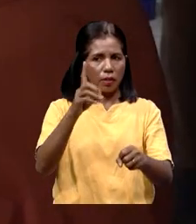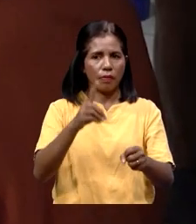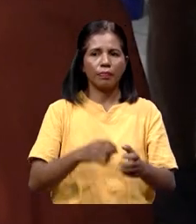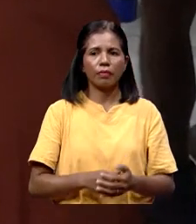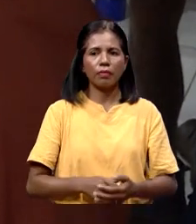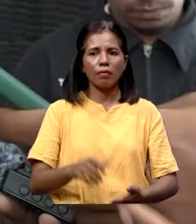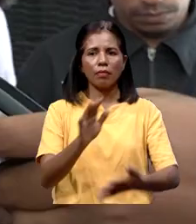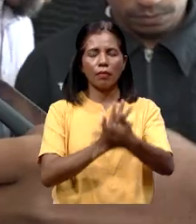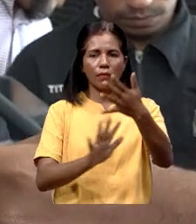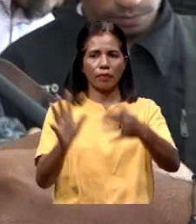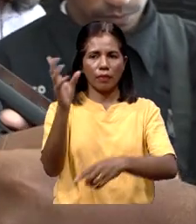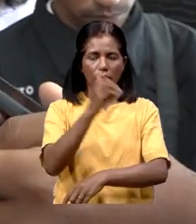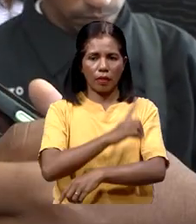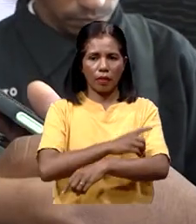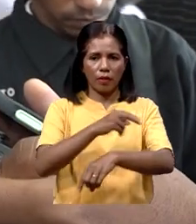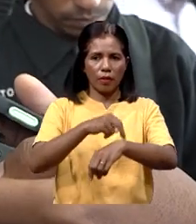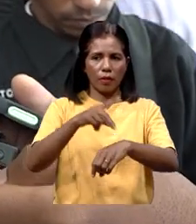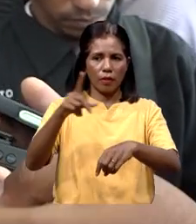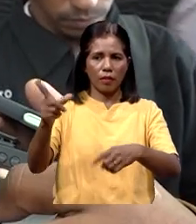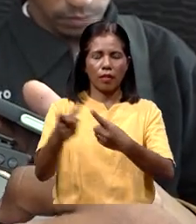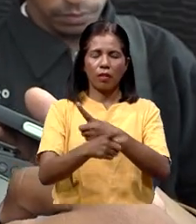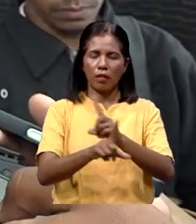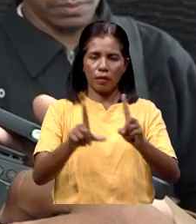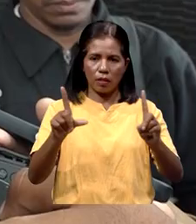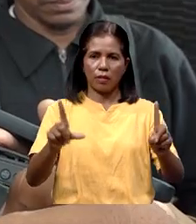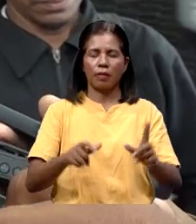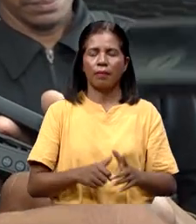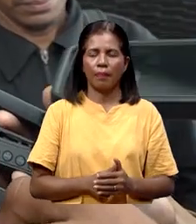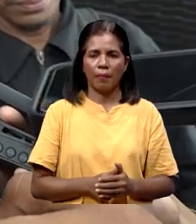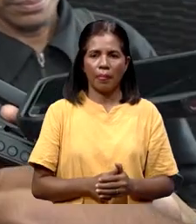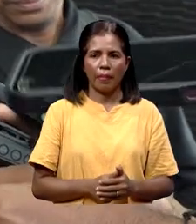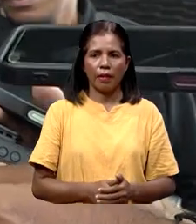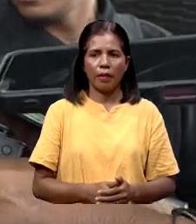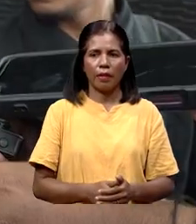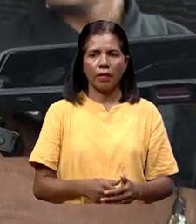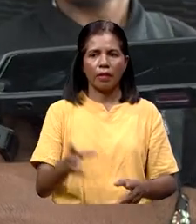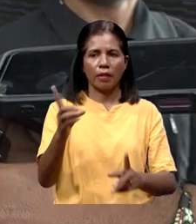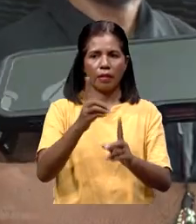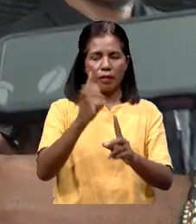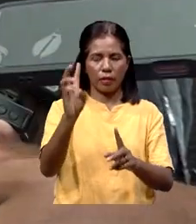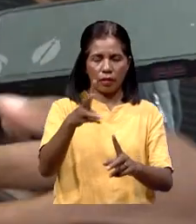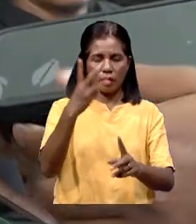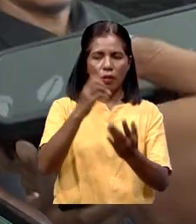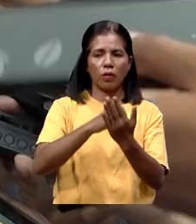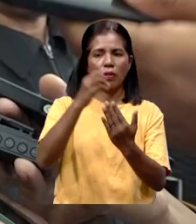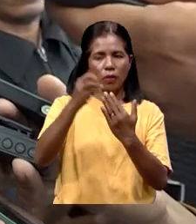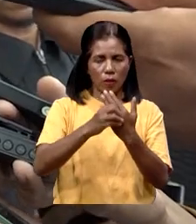Comemoração loron nacional liberdade de imprensa nebe monu ia dia 16 de outubro